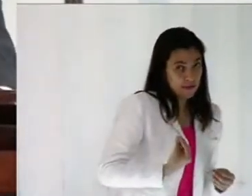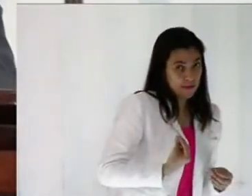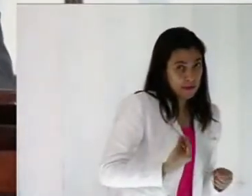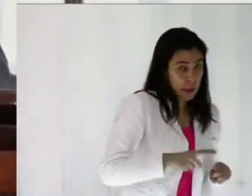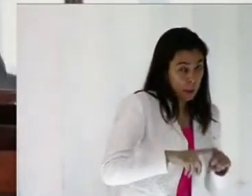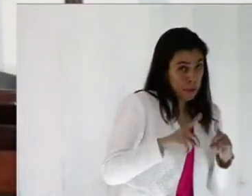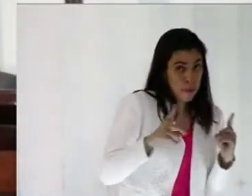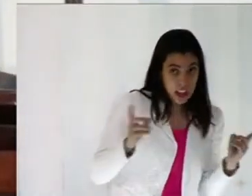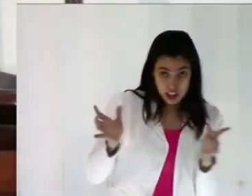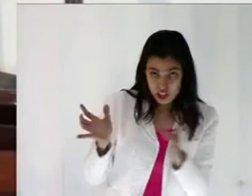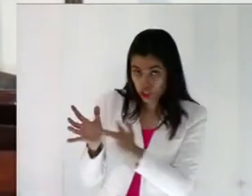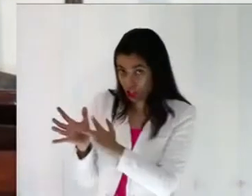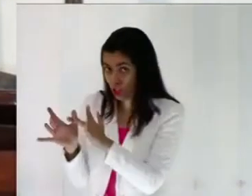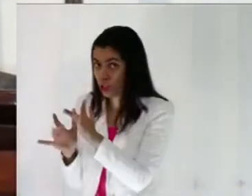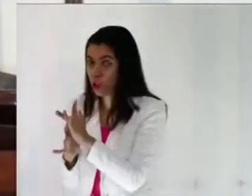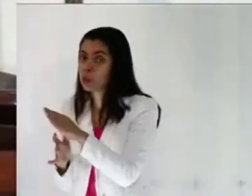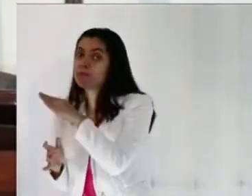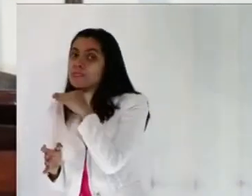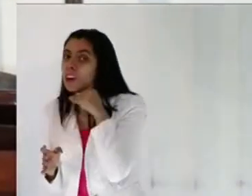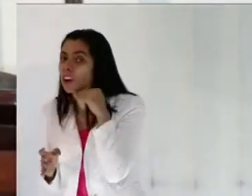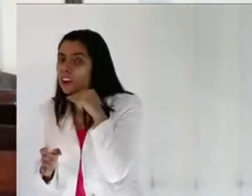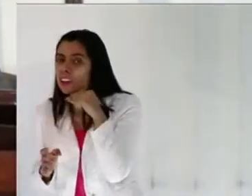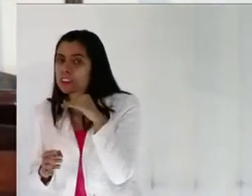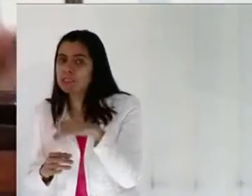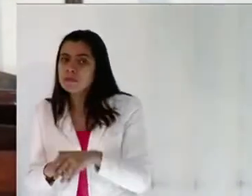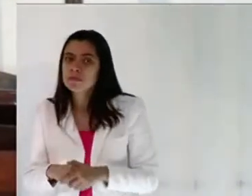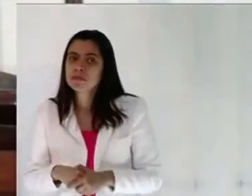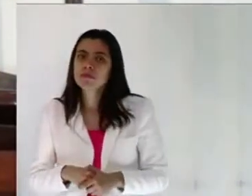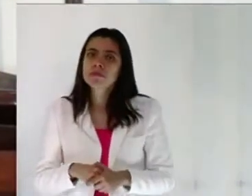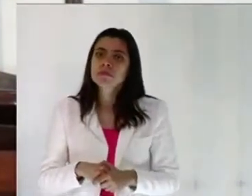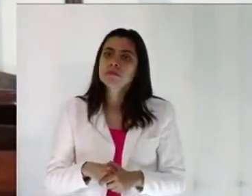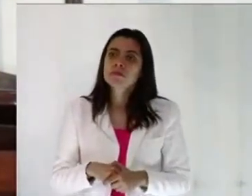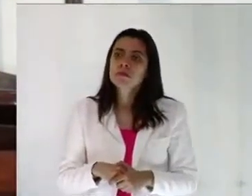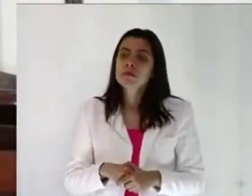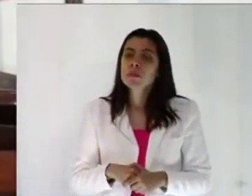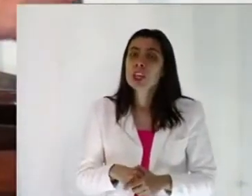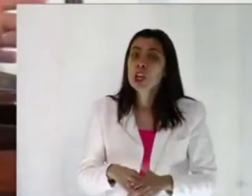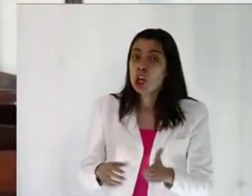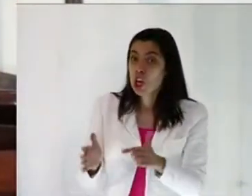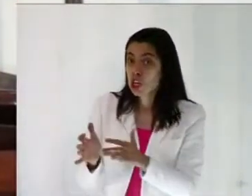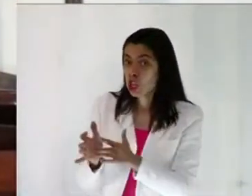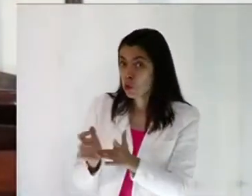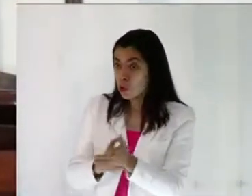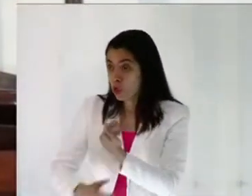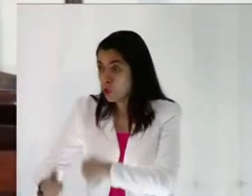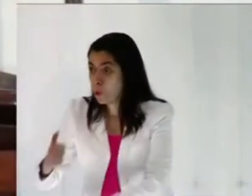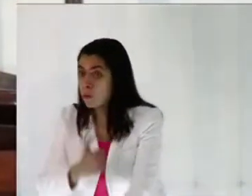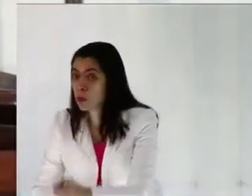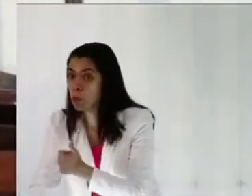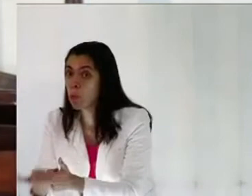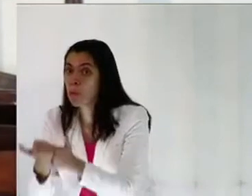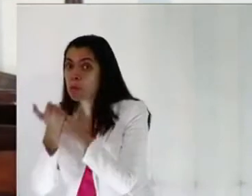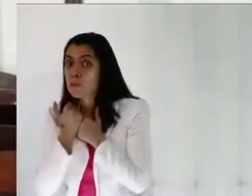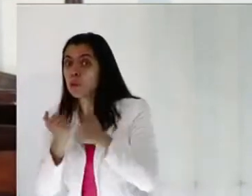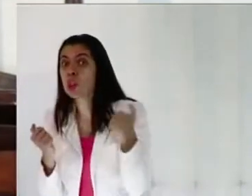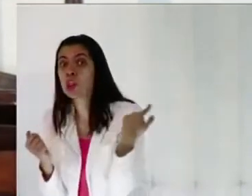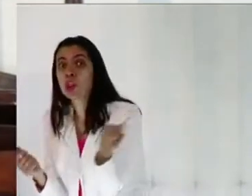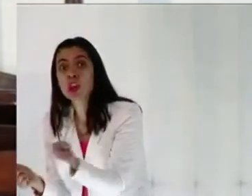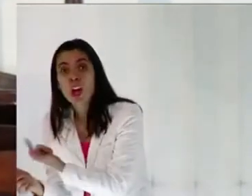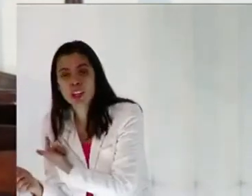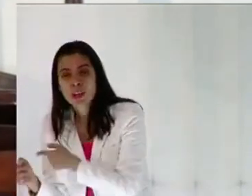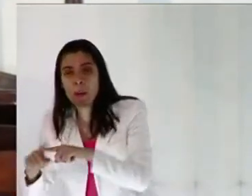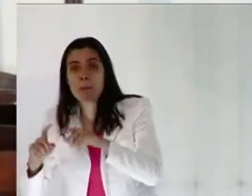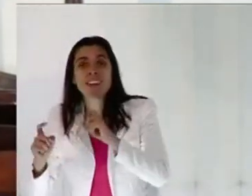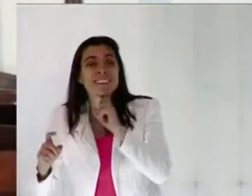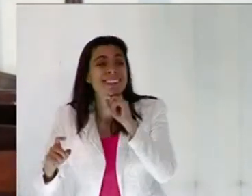Não houve um substituto para Jesus na cruz. Jesus orou até no Getsêmani: Pai, se possível, afasta